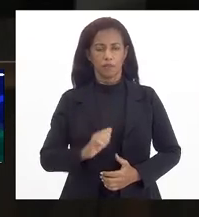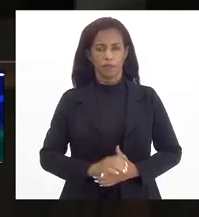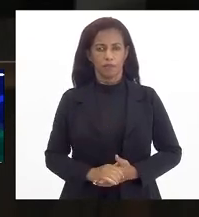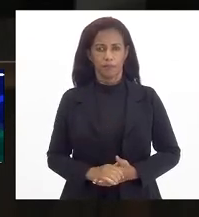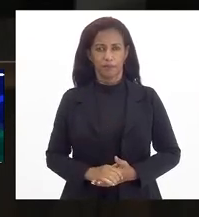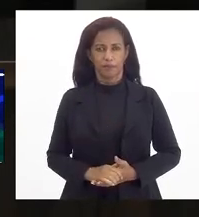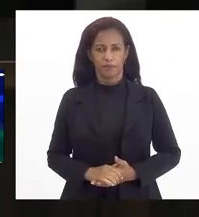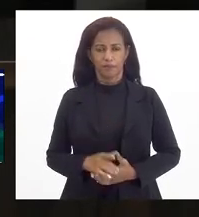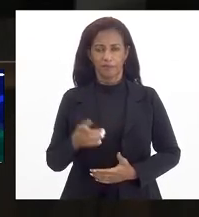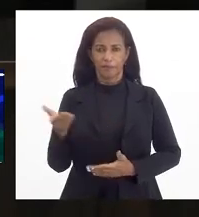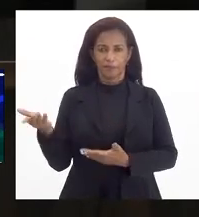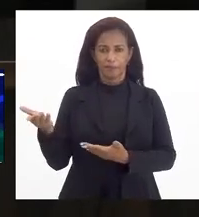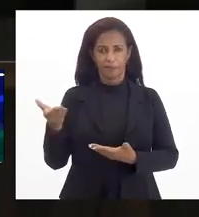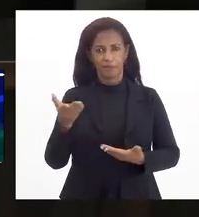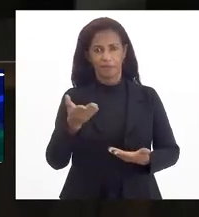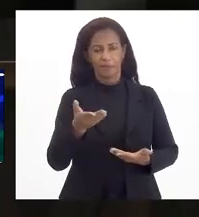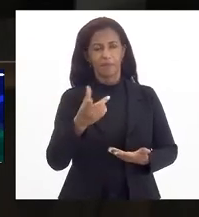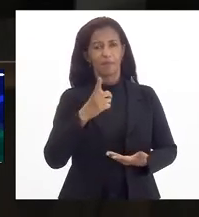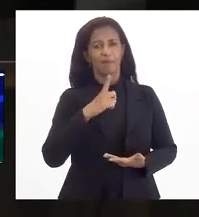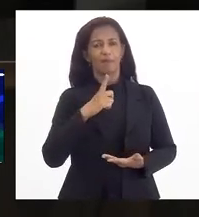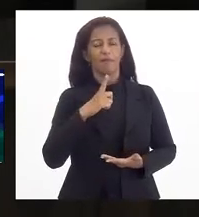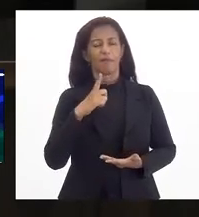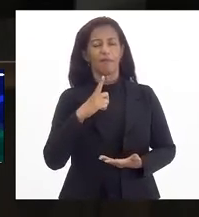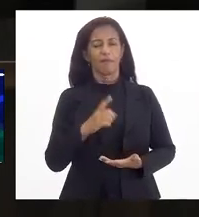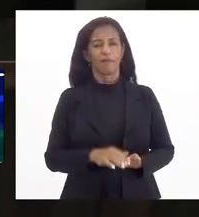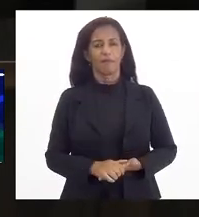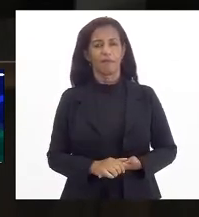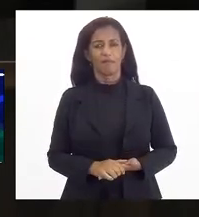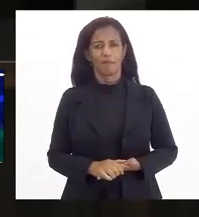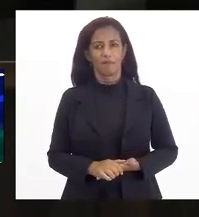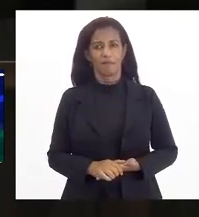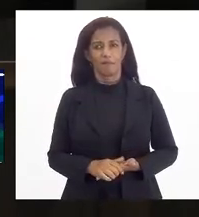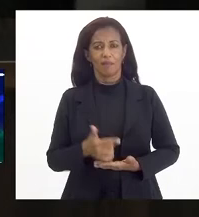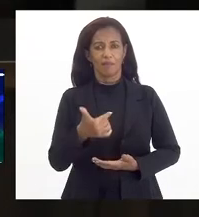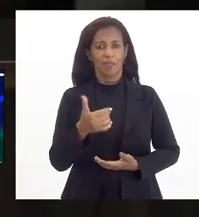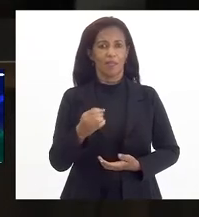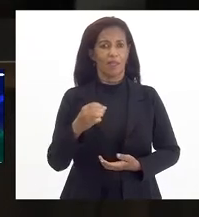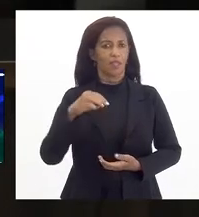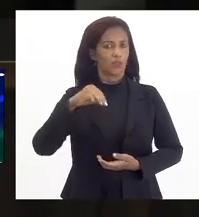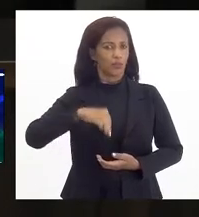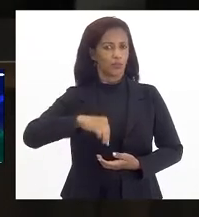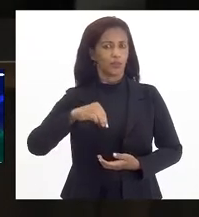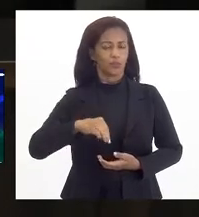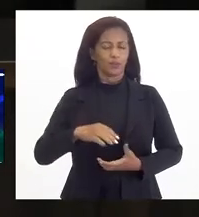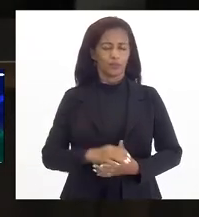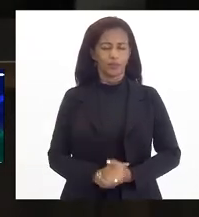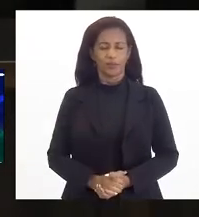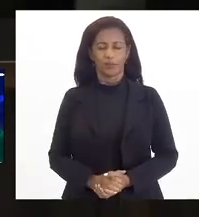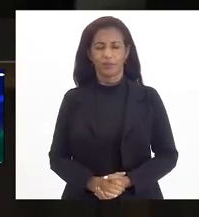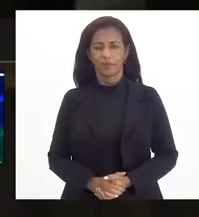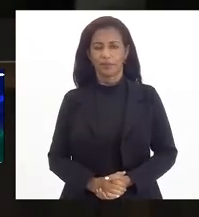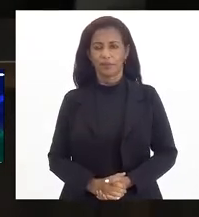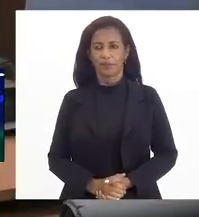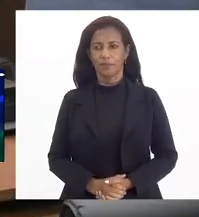a vossa excelência dispõe de dez minutos